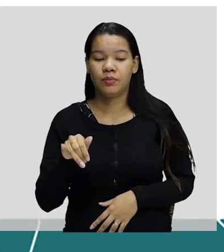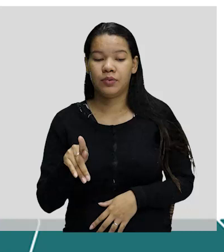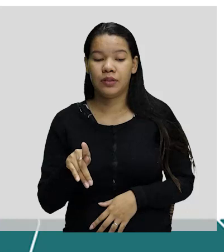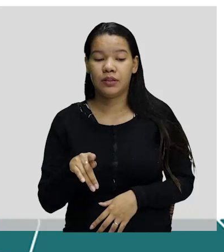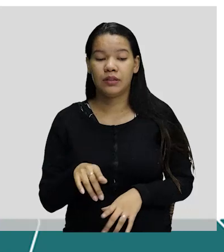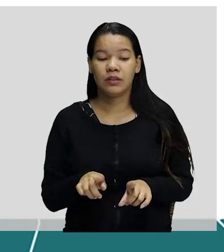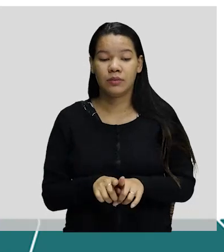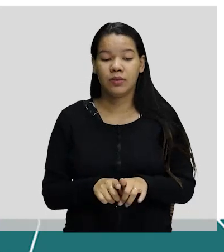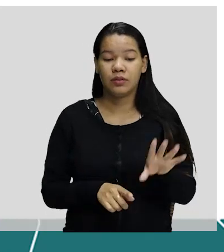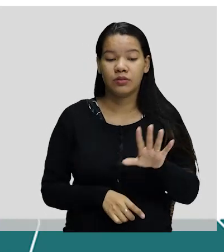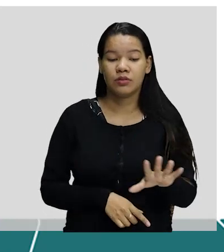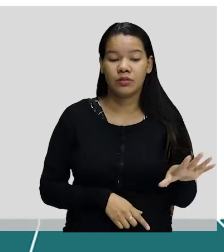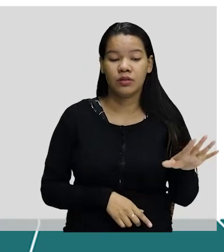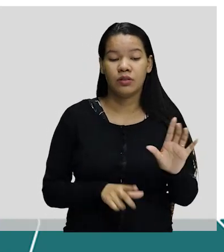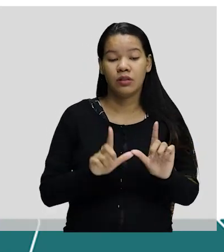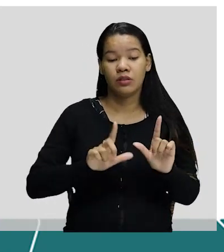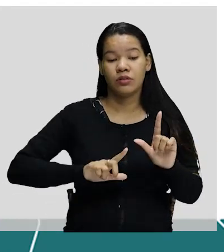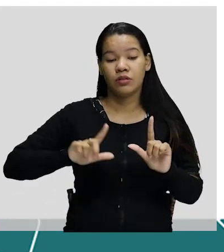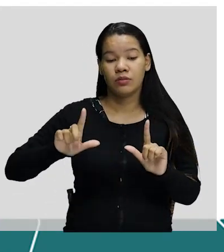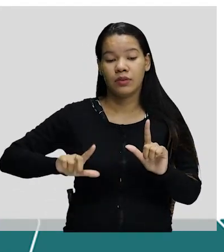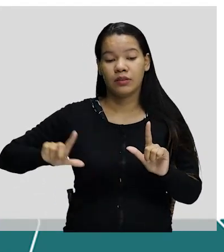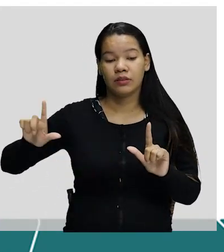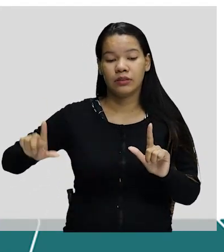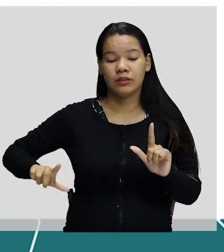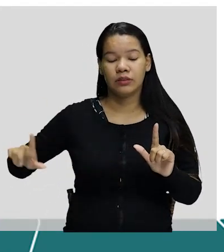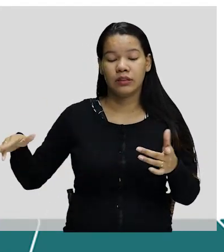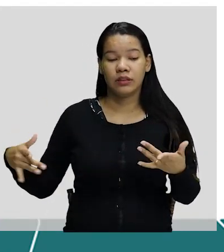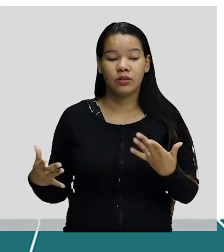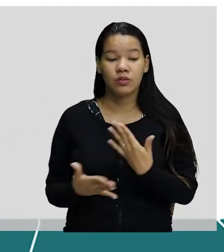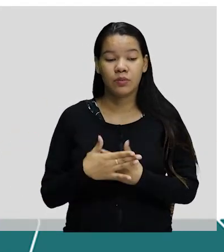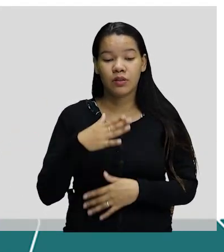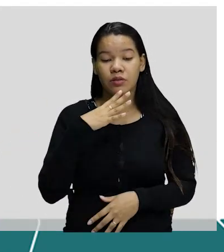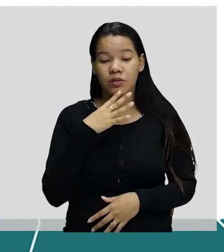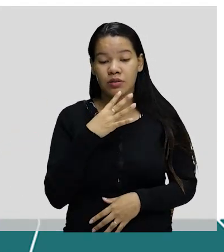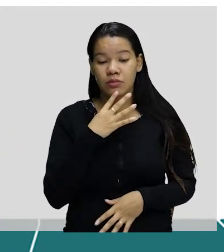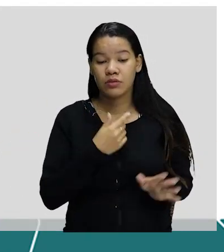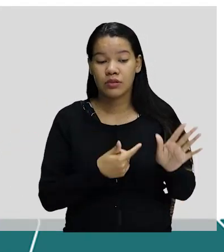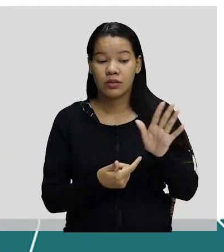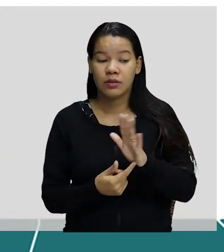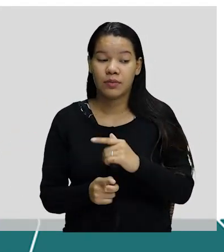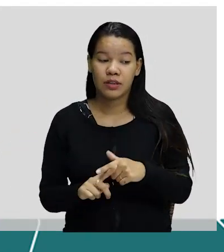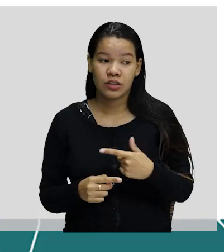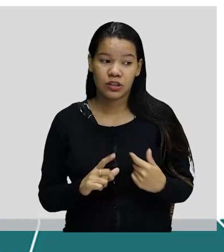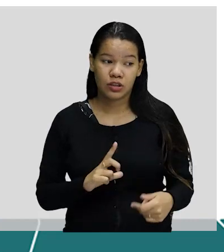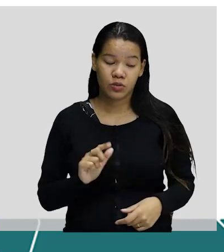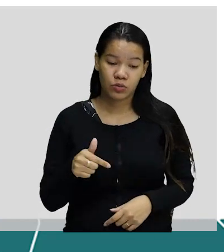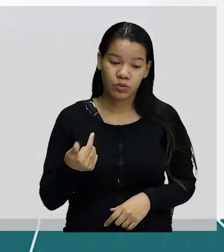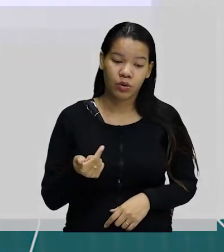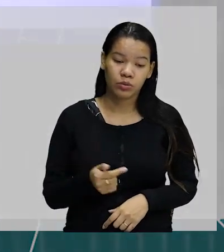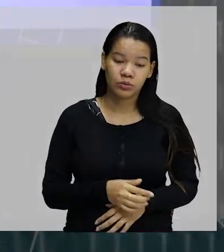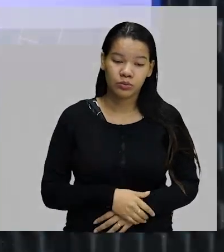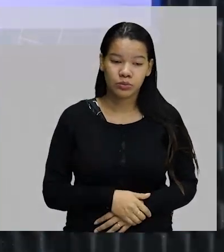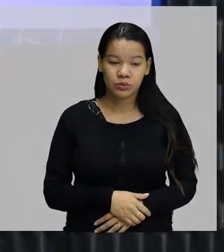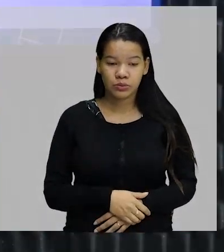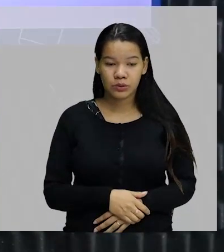região dos Lençóis Maranhenses. Então, os sotaques mais conhecidos são esses, mas também existem esses aqui. E outros,